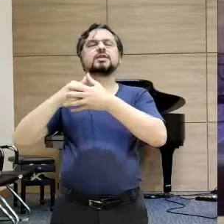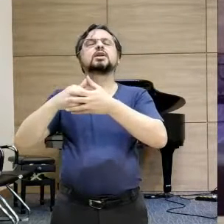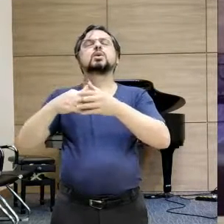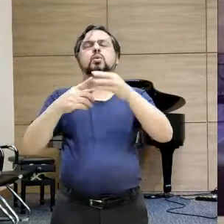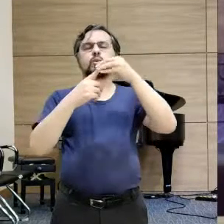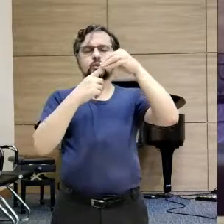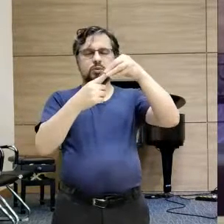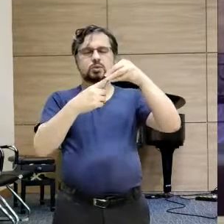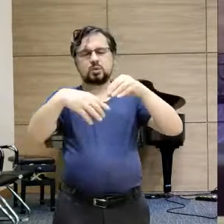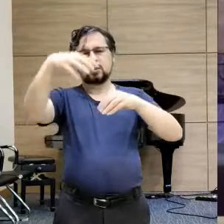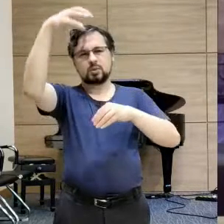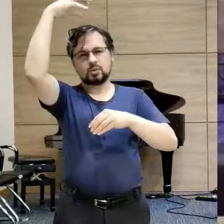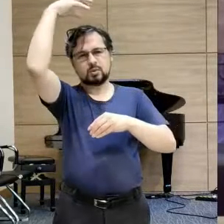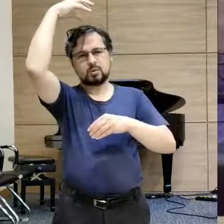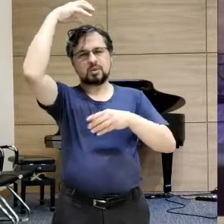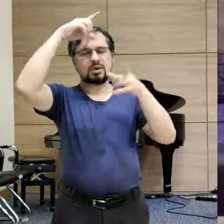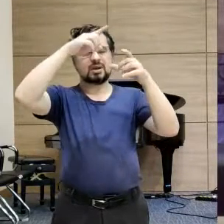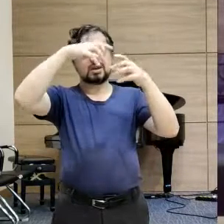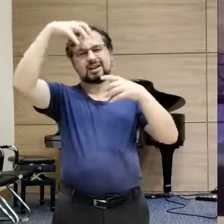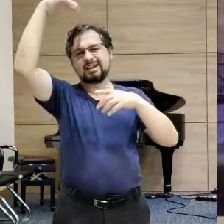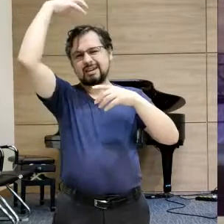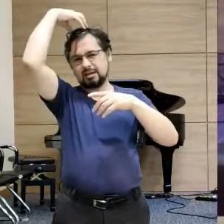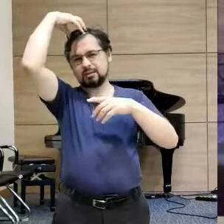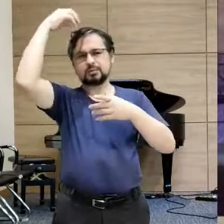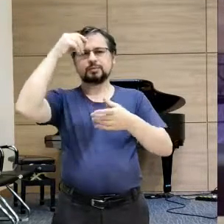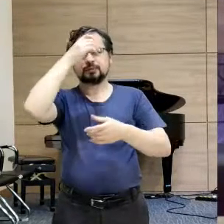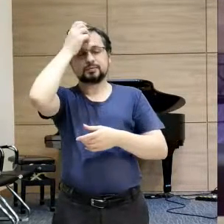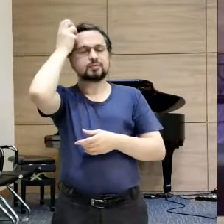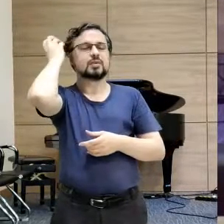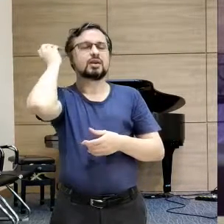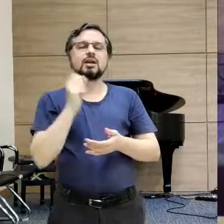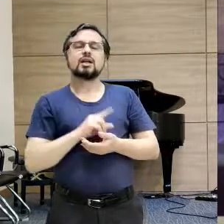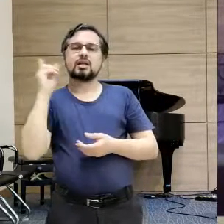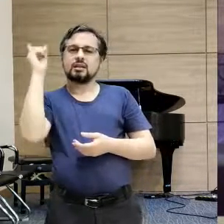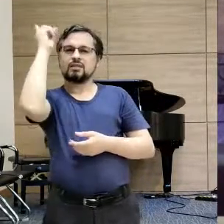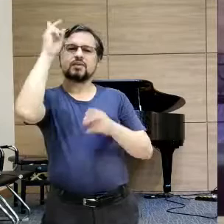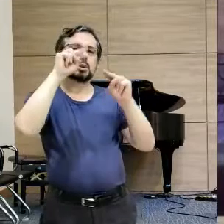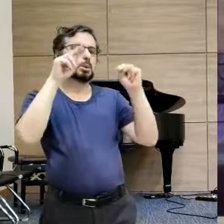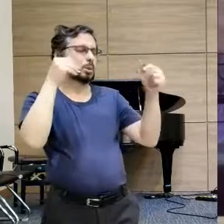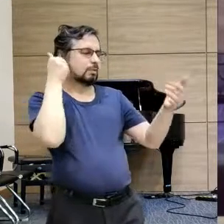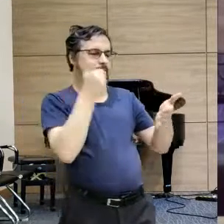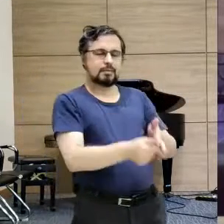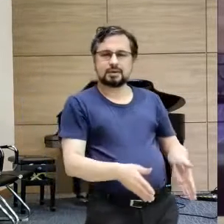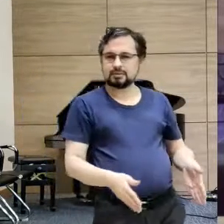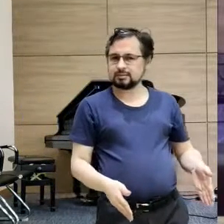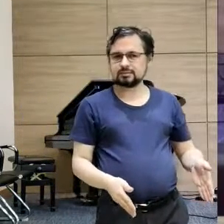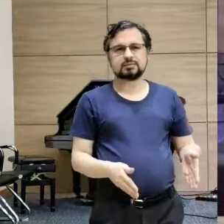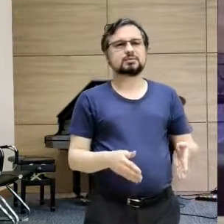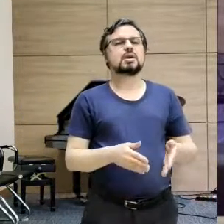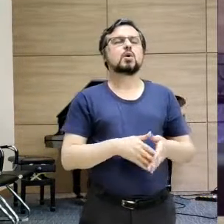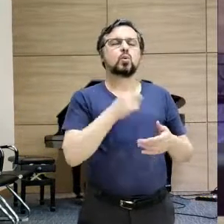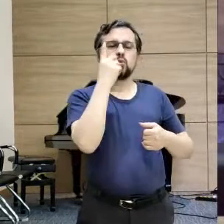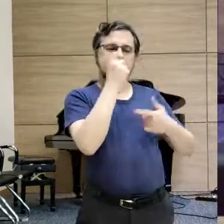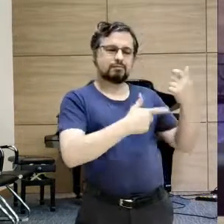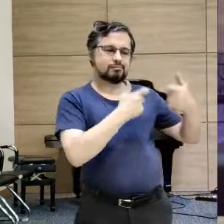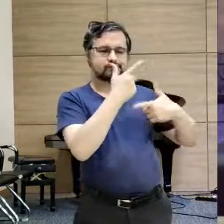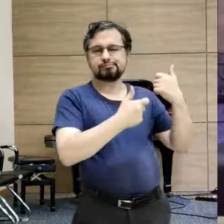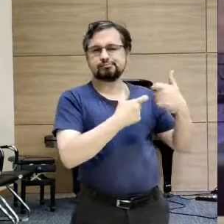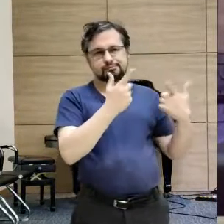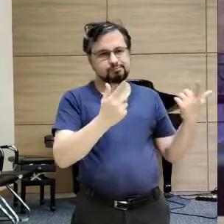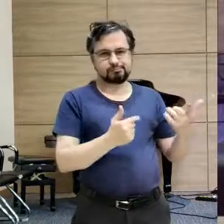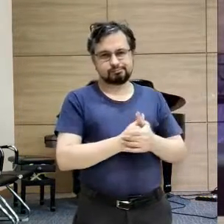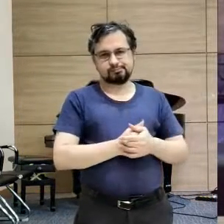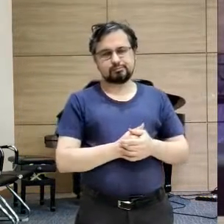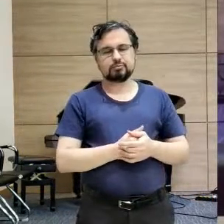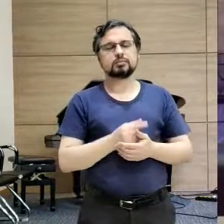outras conquistas. Davi nunca na sua vida perdeu uma única batalha, do ponto de vista da beligerância, da luta lá fora.